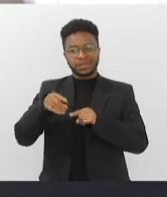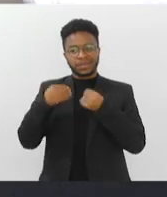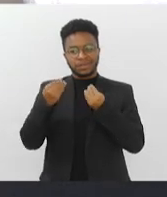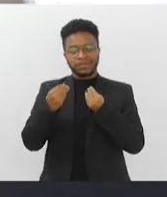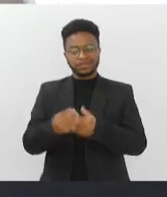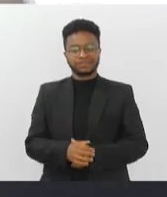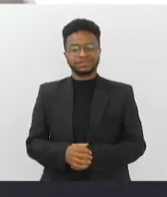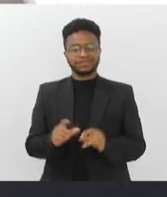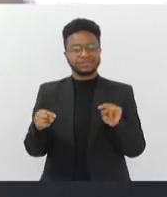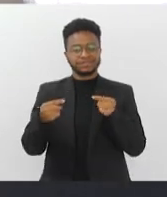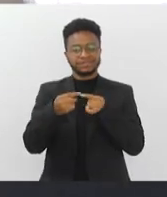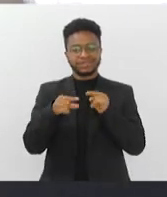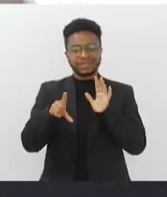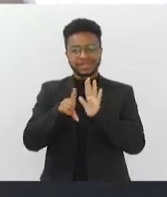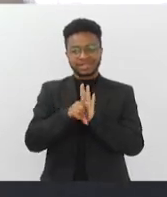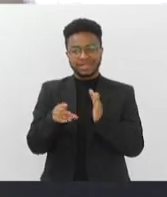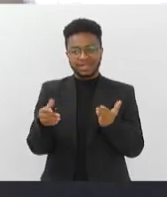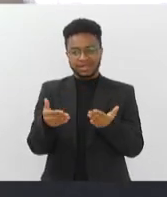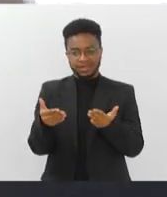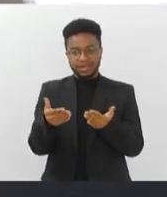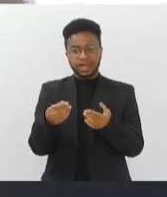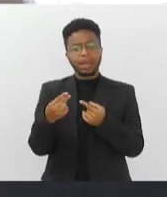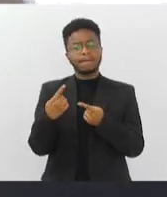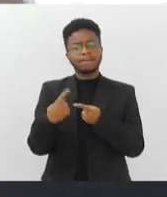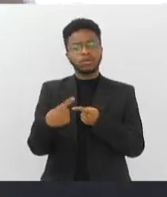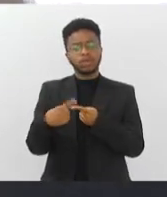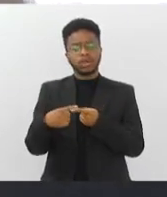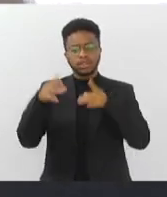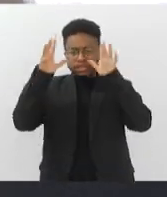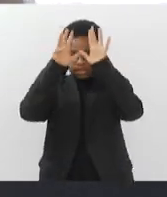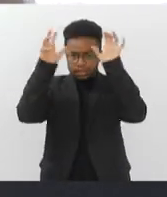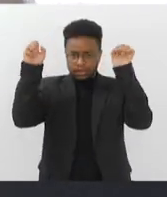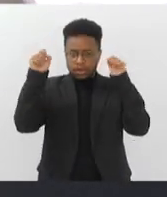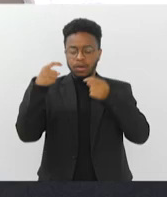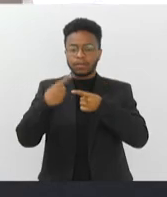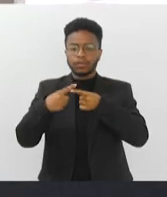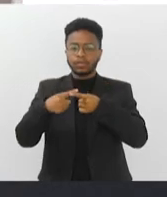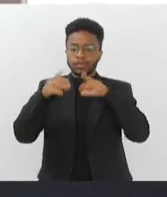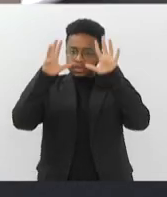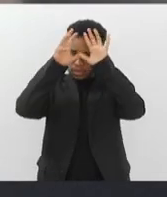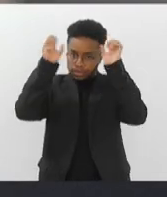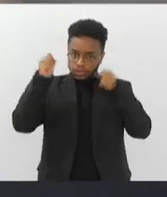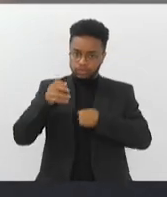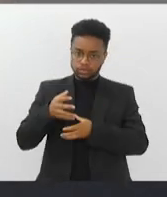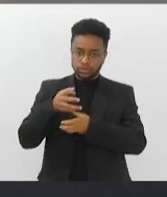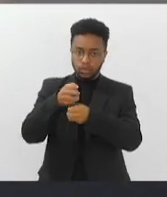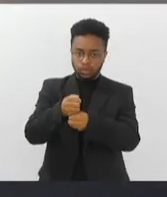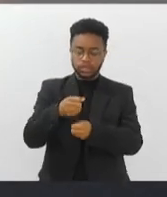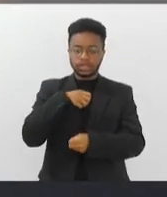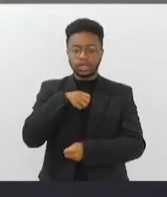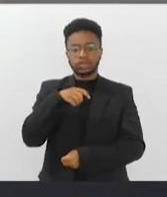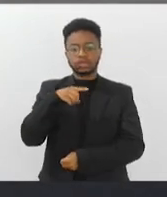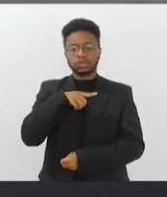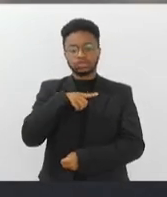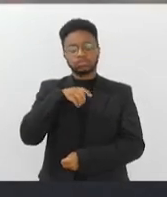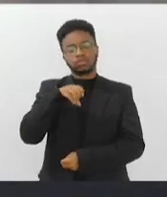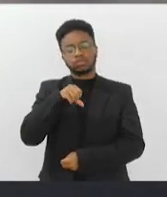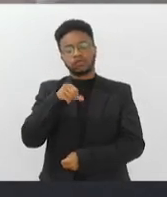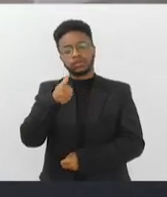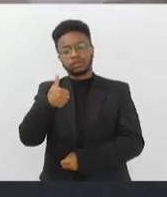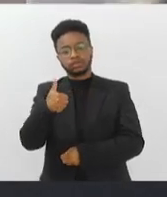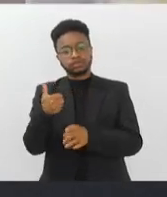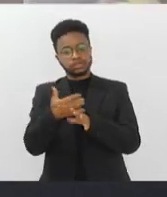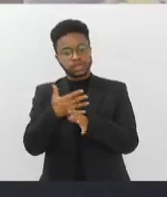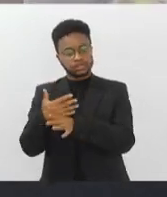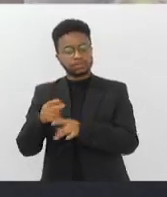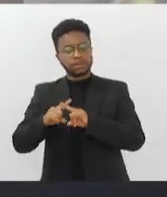acordo com a legislação em vigor. Por que tribunais? Porque o Tribunal de Contas do Estado tem 91 municípios, e a capital tem um